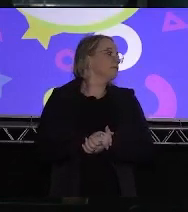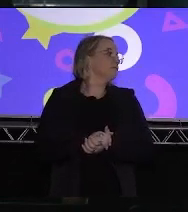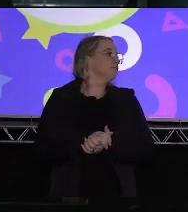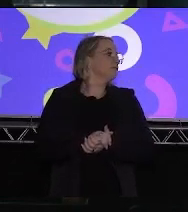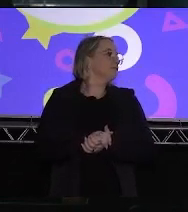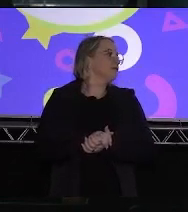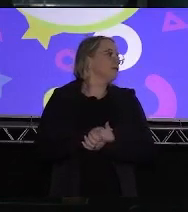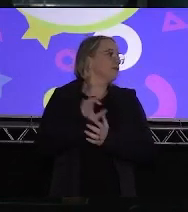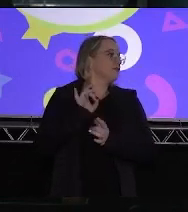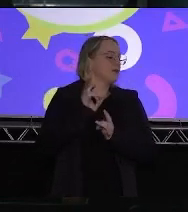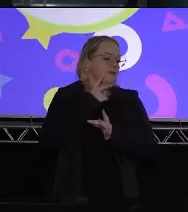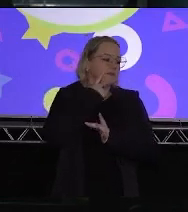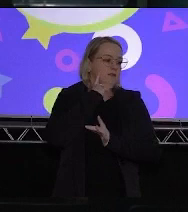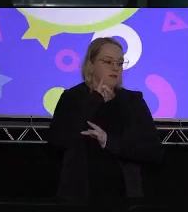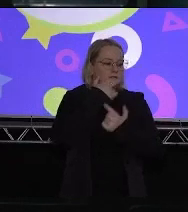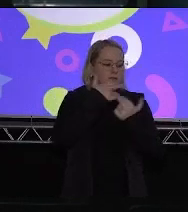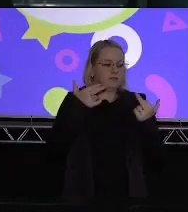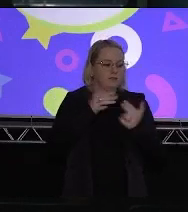Só para finalizar,